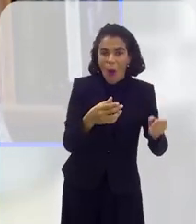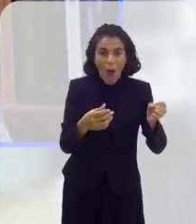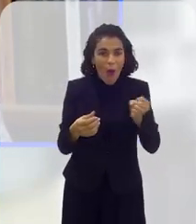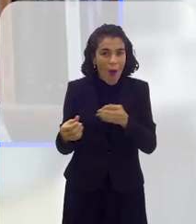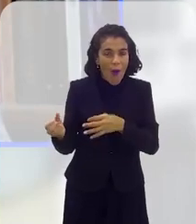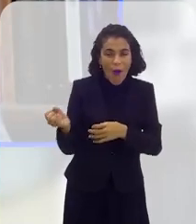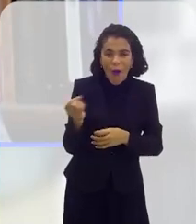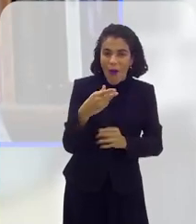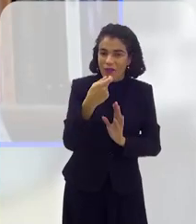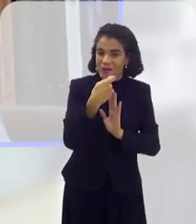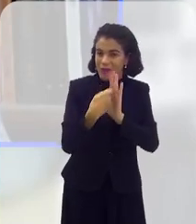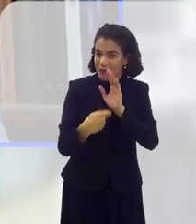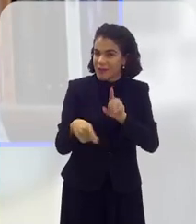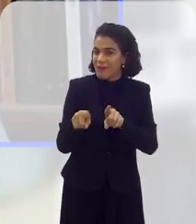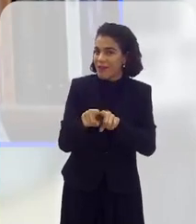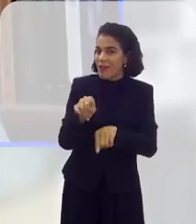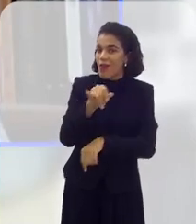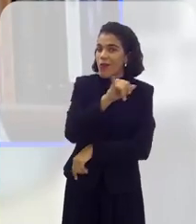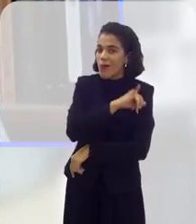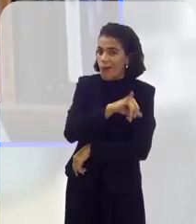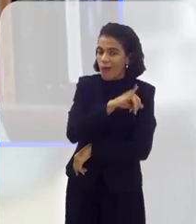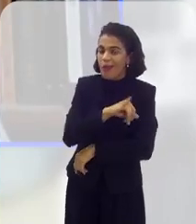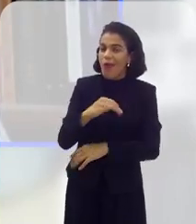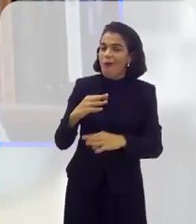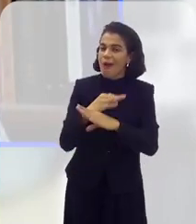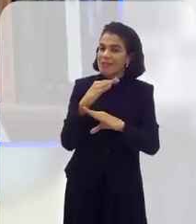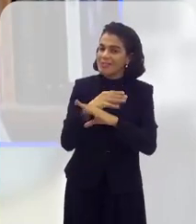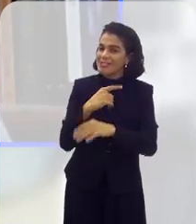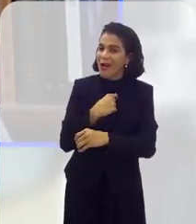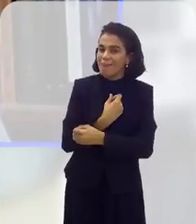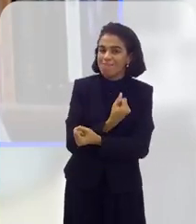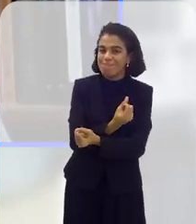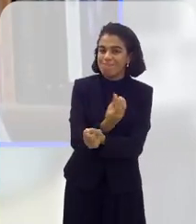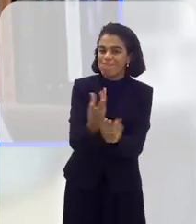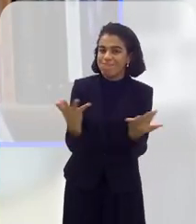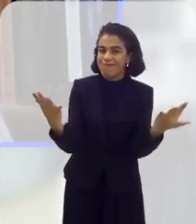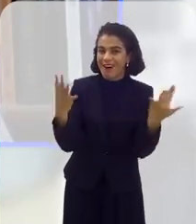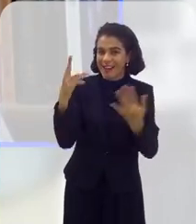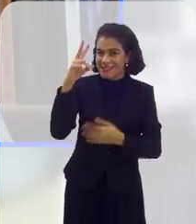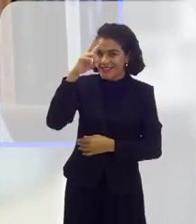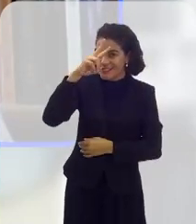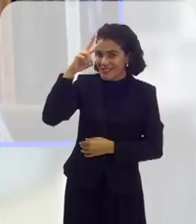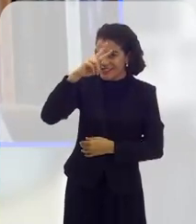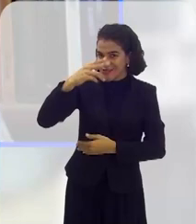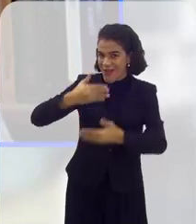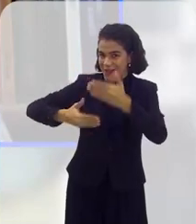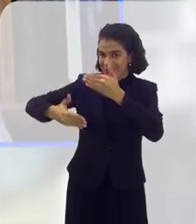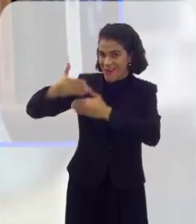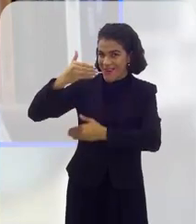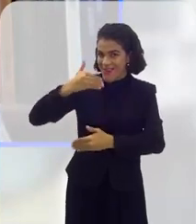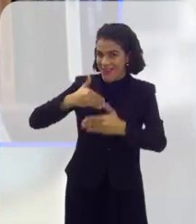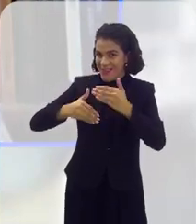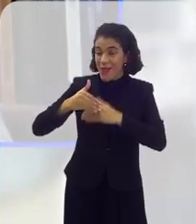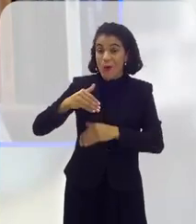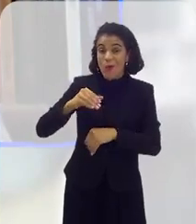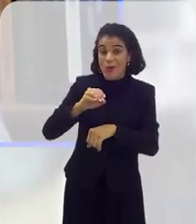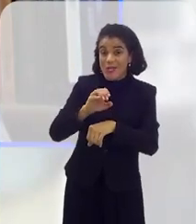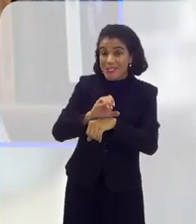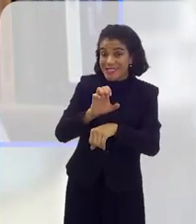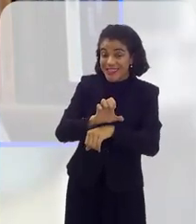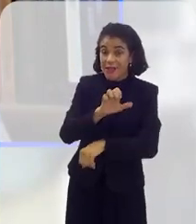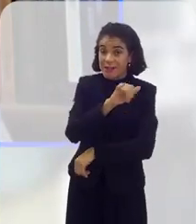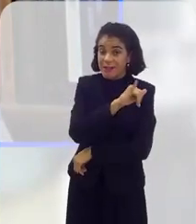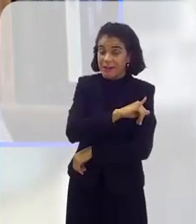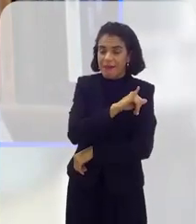entrando no mercado. E o Rio de Janeiro é uma cidade propícia às histórias. Ela né? E aí eu vou até estender: o nosso estado do